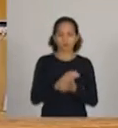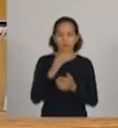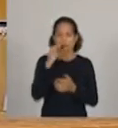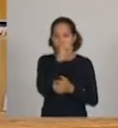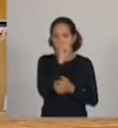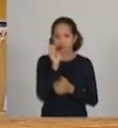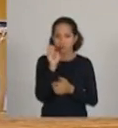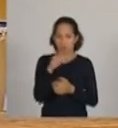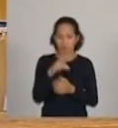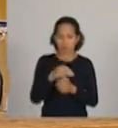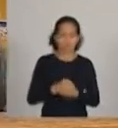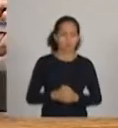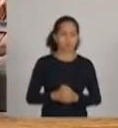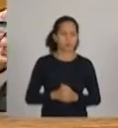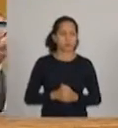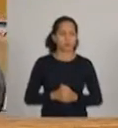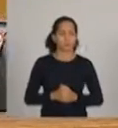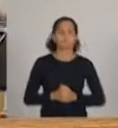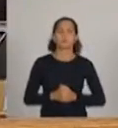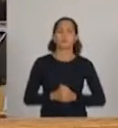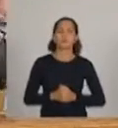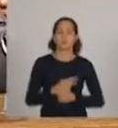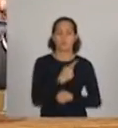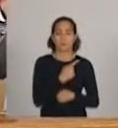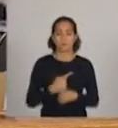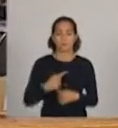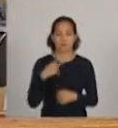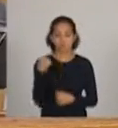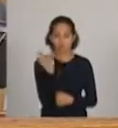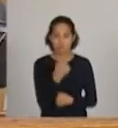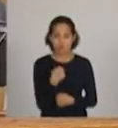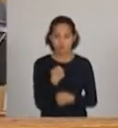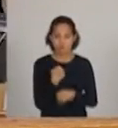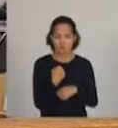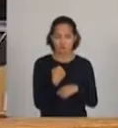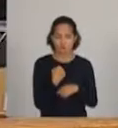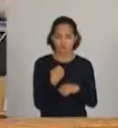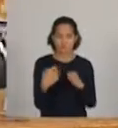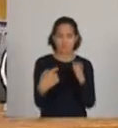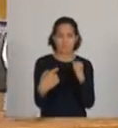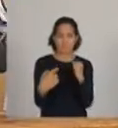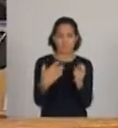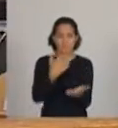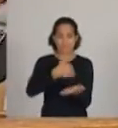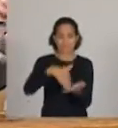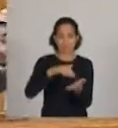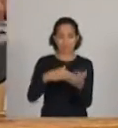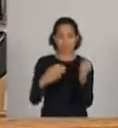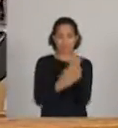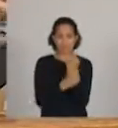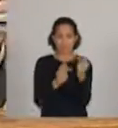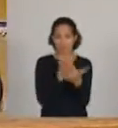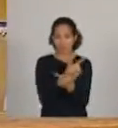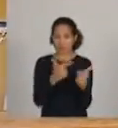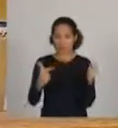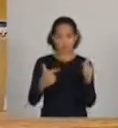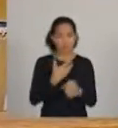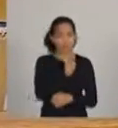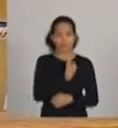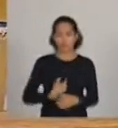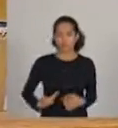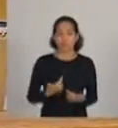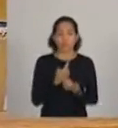5 minutos. Presidente, nós não temos secretário de Segurança Pública.